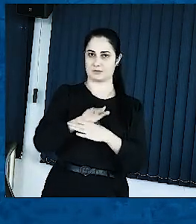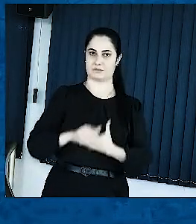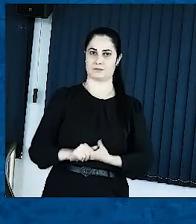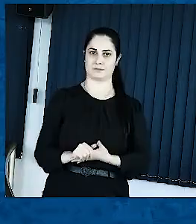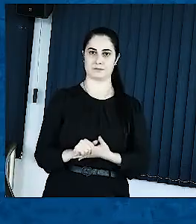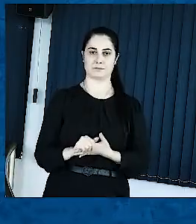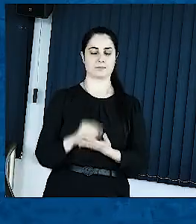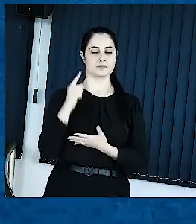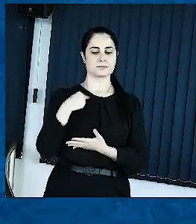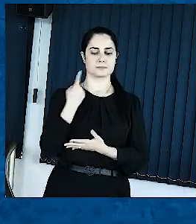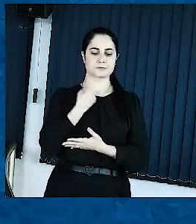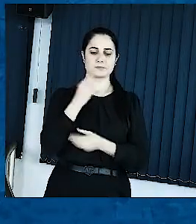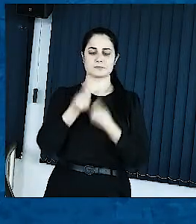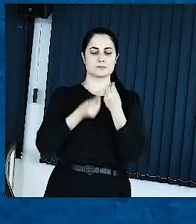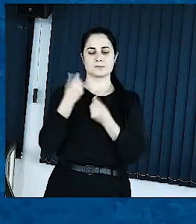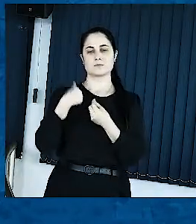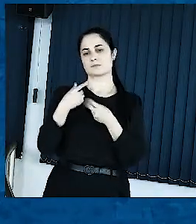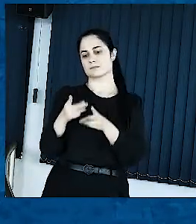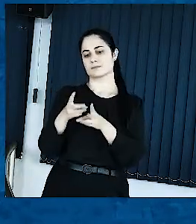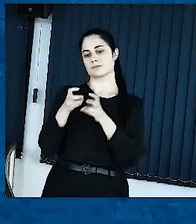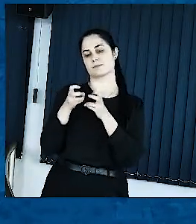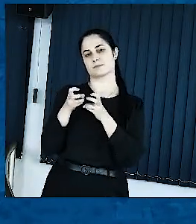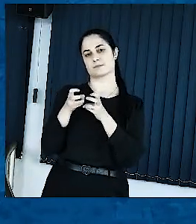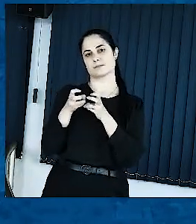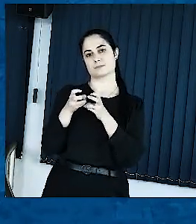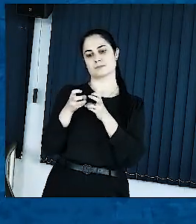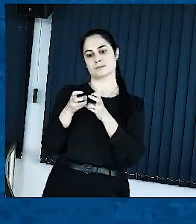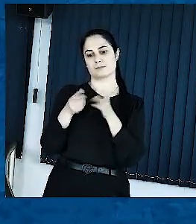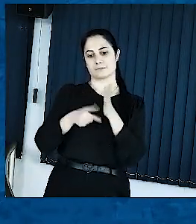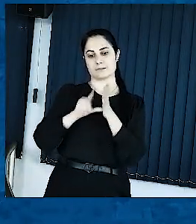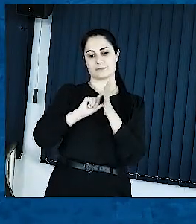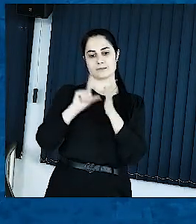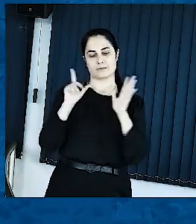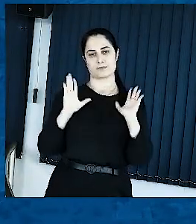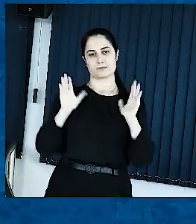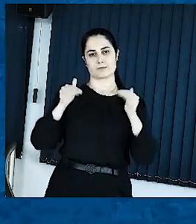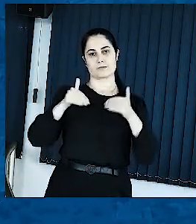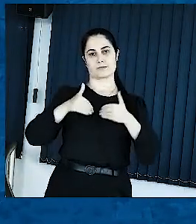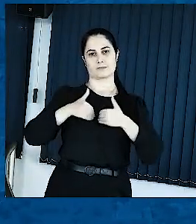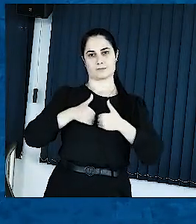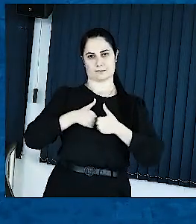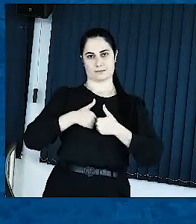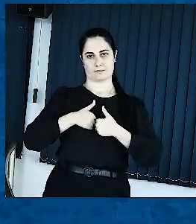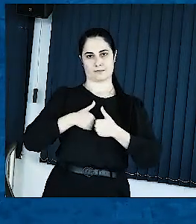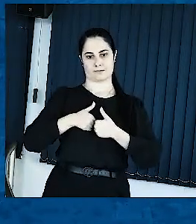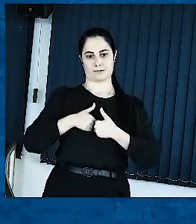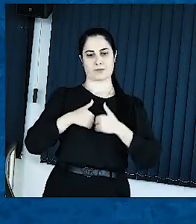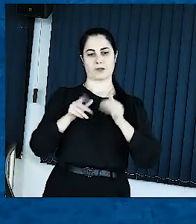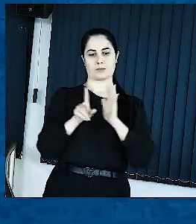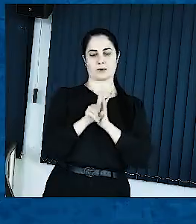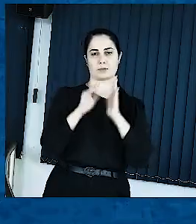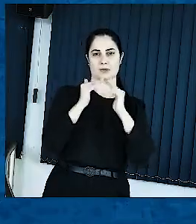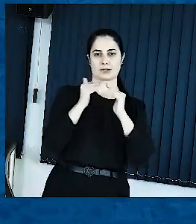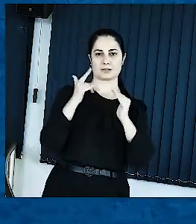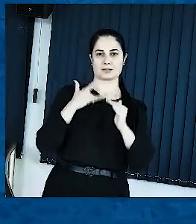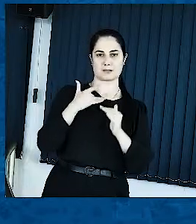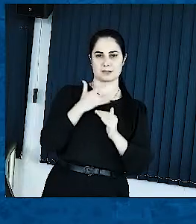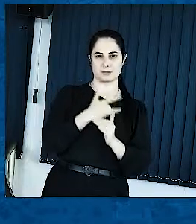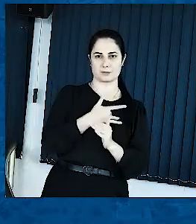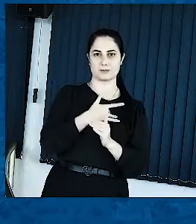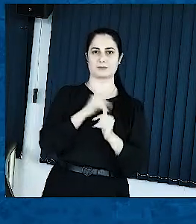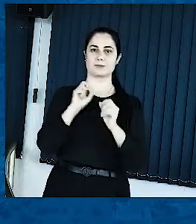Como que eu posso detectar precocemente o autismo nas unidades de saúde,